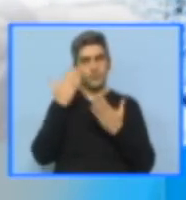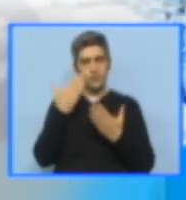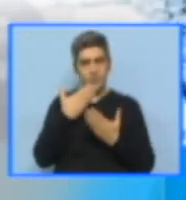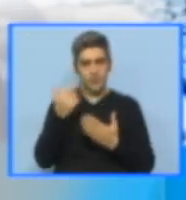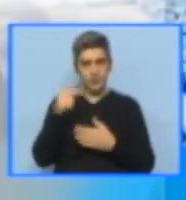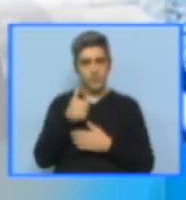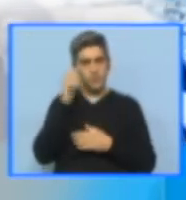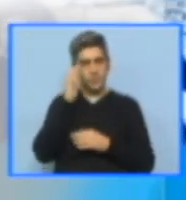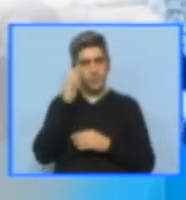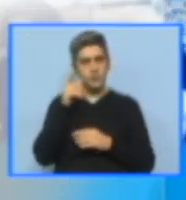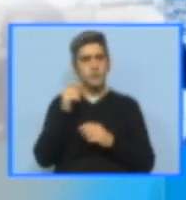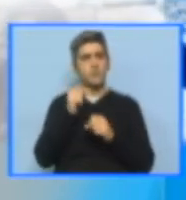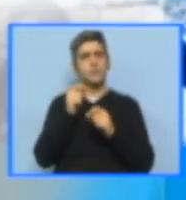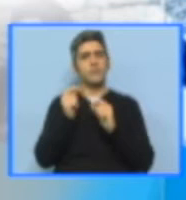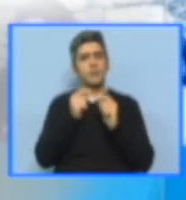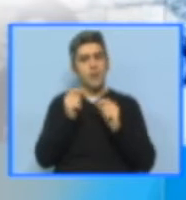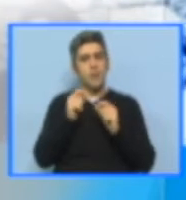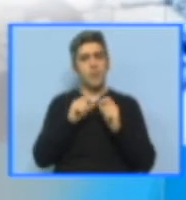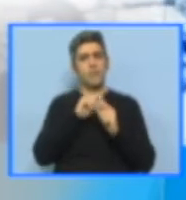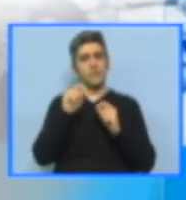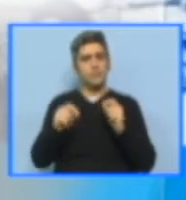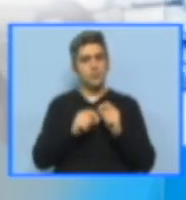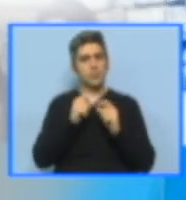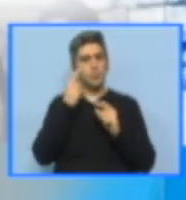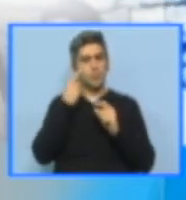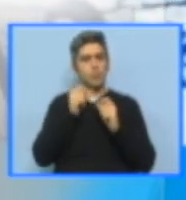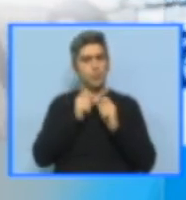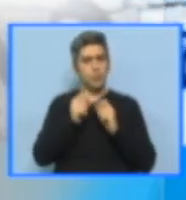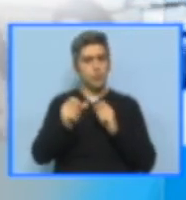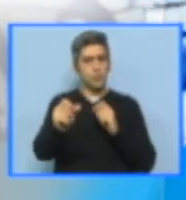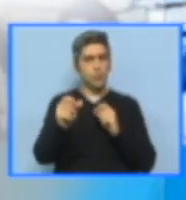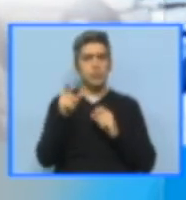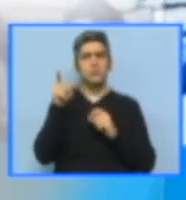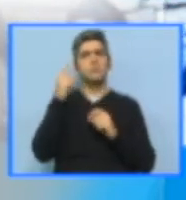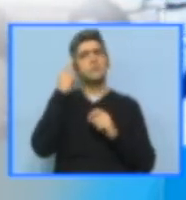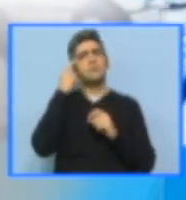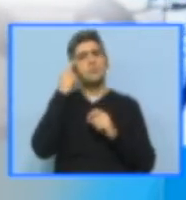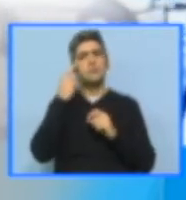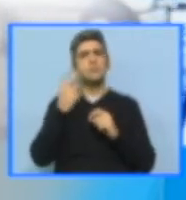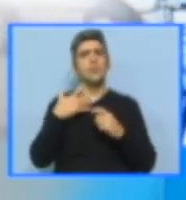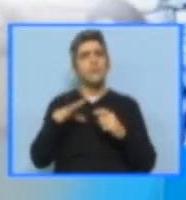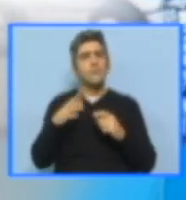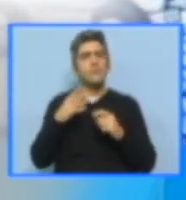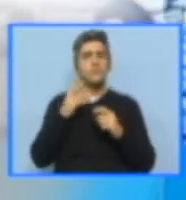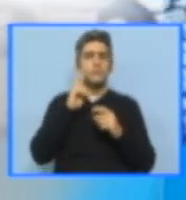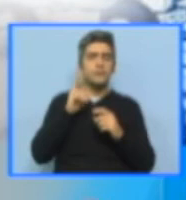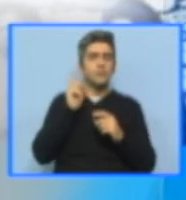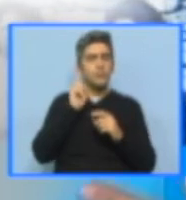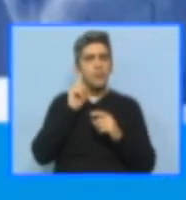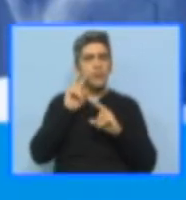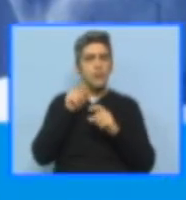de conferências? É um ciclo longo. O que é que vos levou então a reconhecer a pertinência de um tema